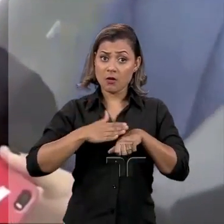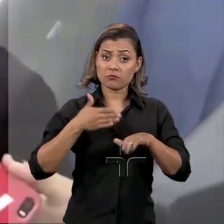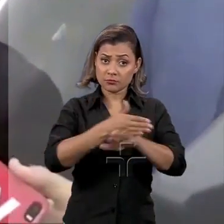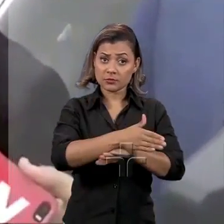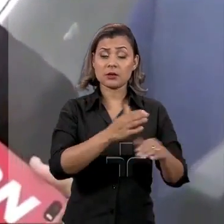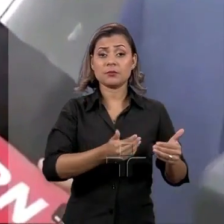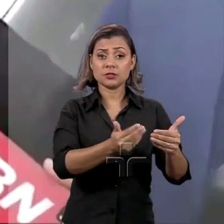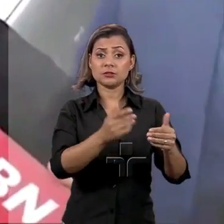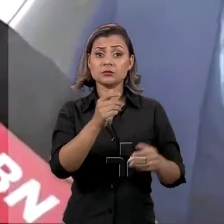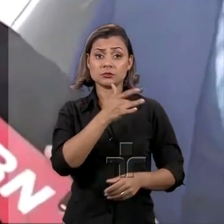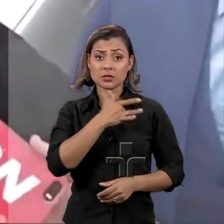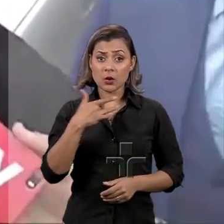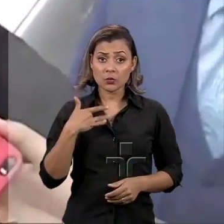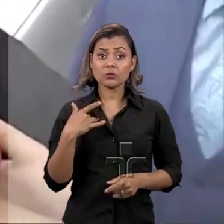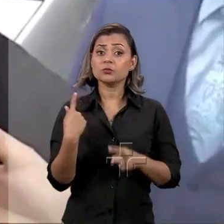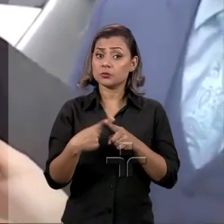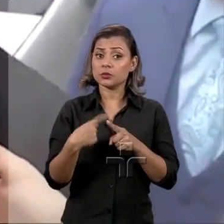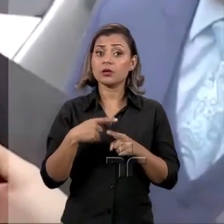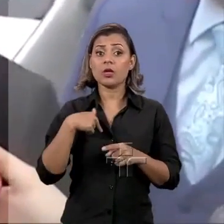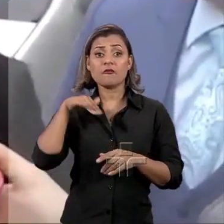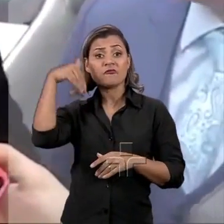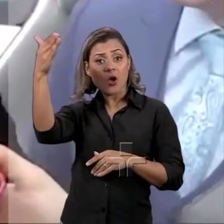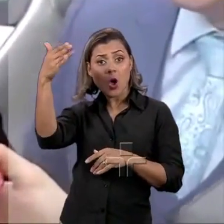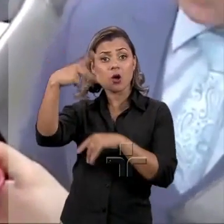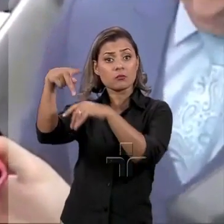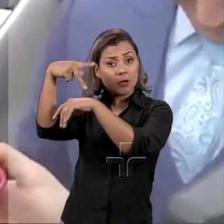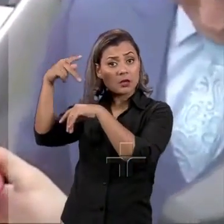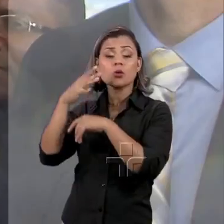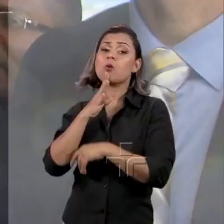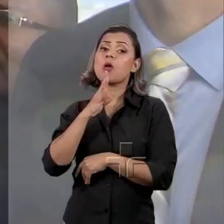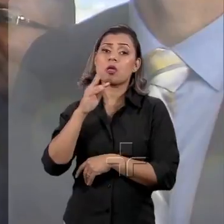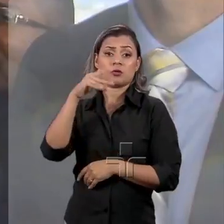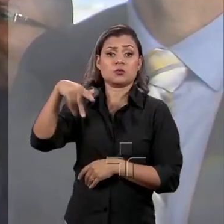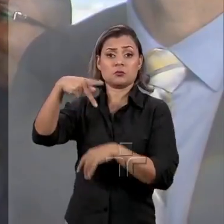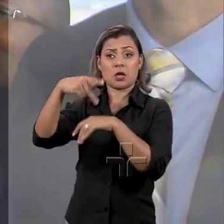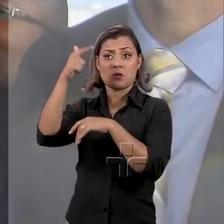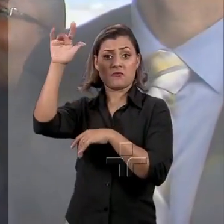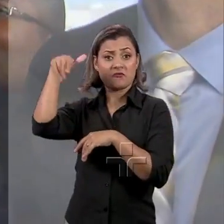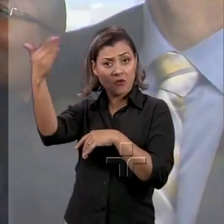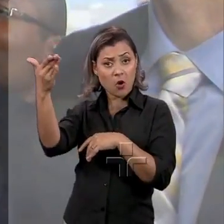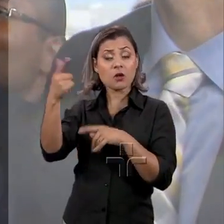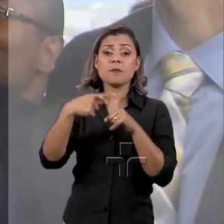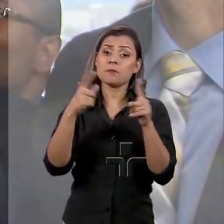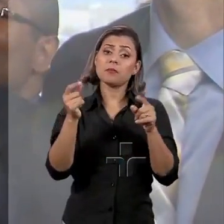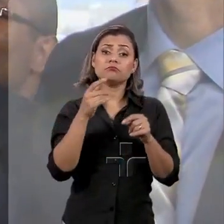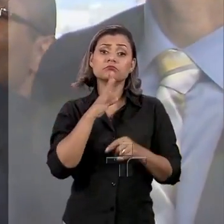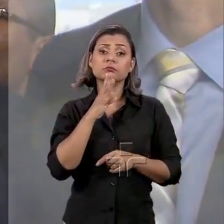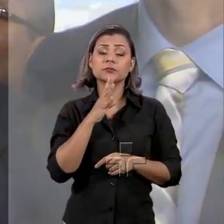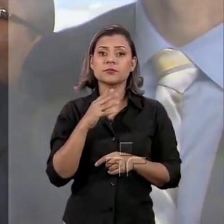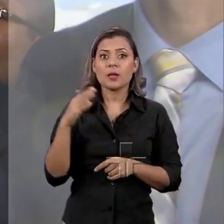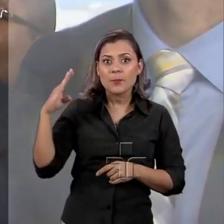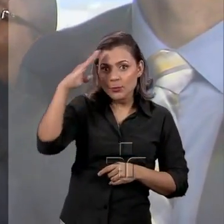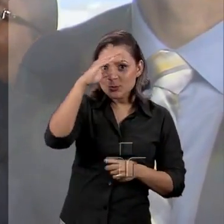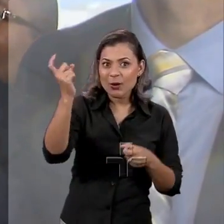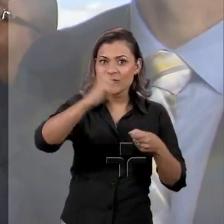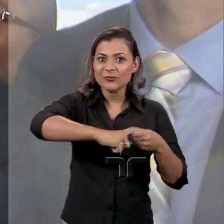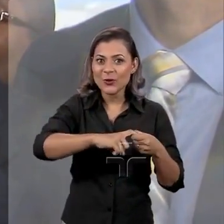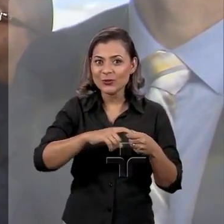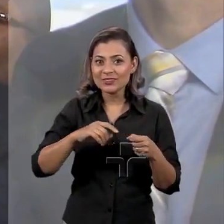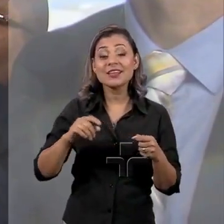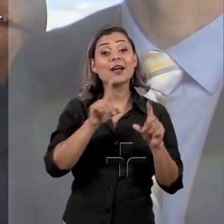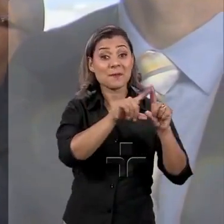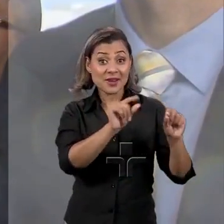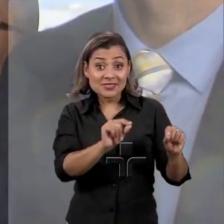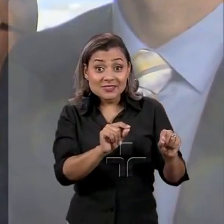teve essa proposta? Porque eu fui treinado lá fora, conheço o sistema do primeiro mundo. Na próxima semana, o presidente eleito volta a Brasília e deve